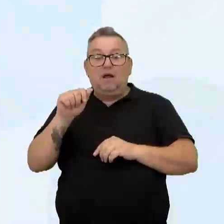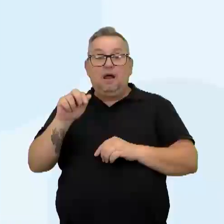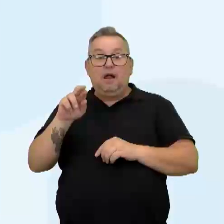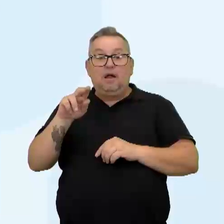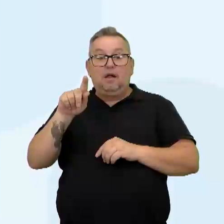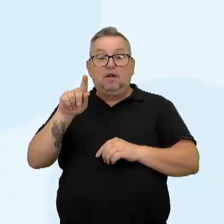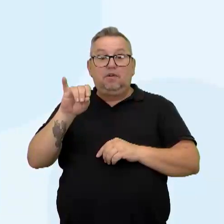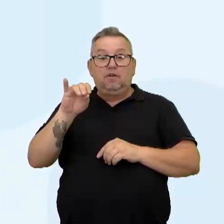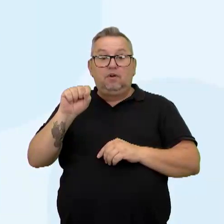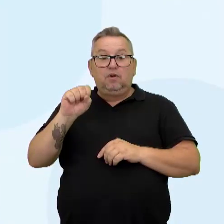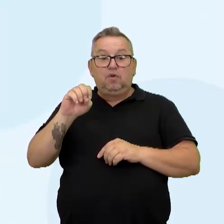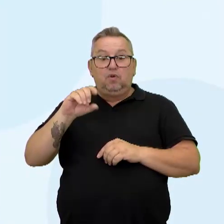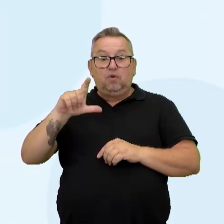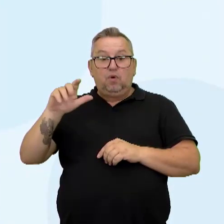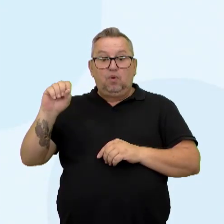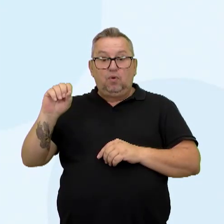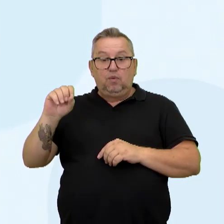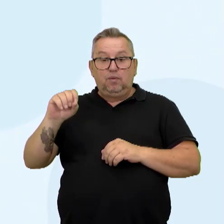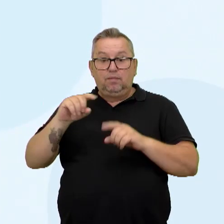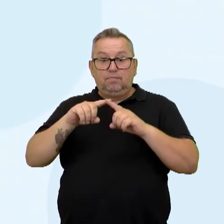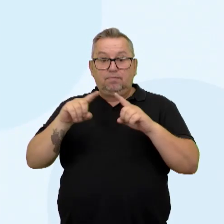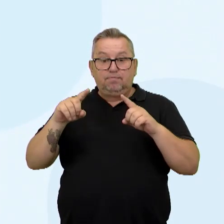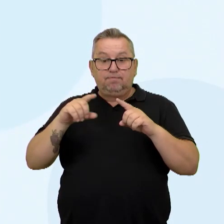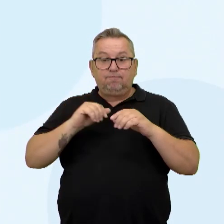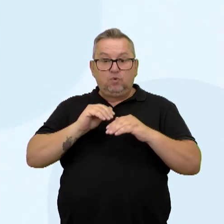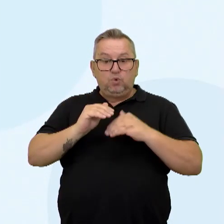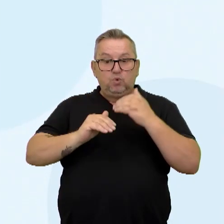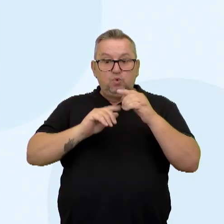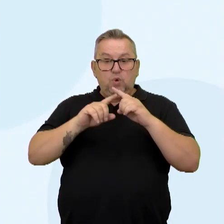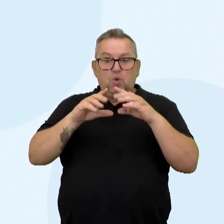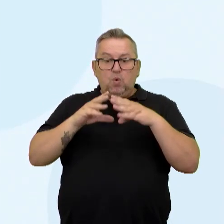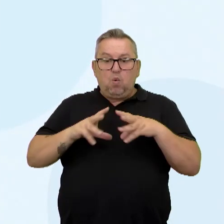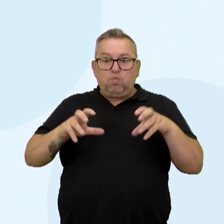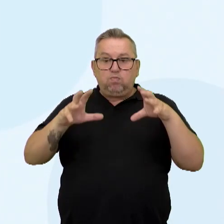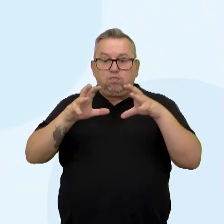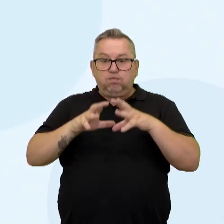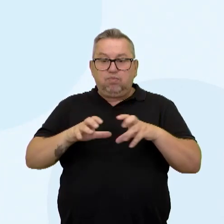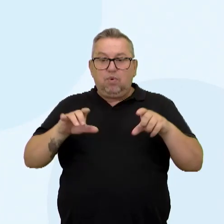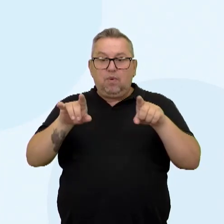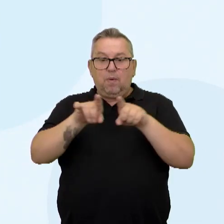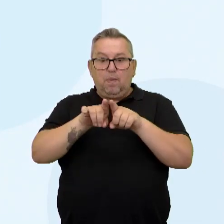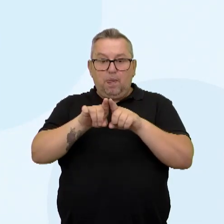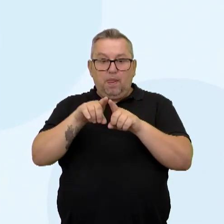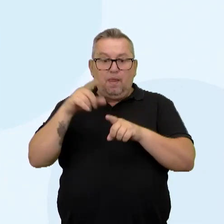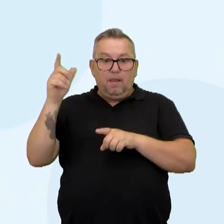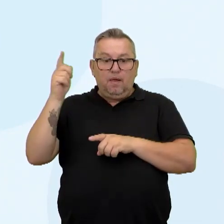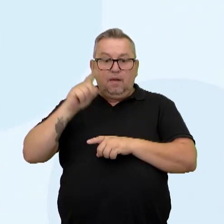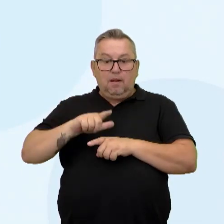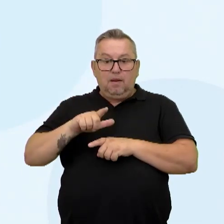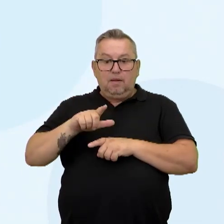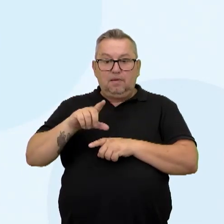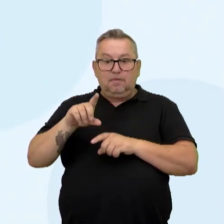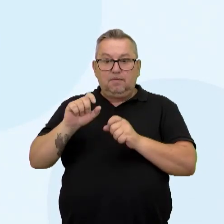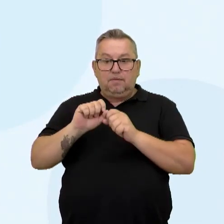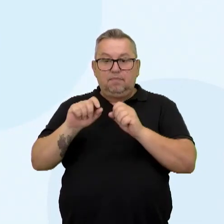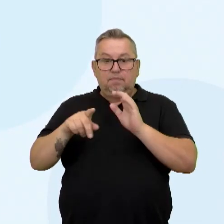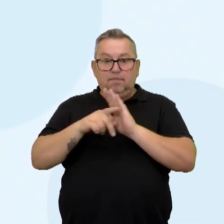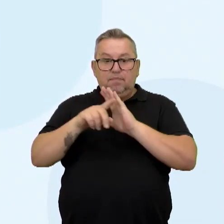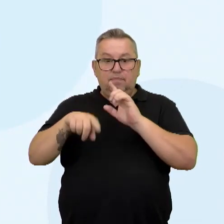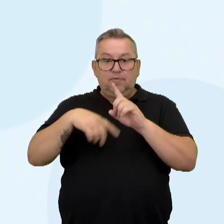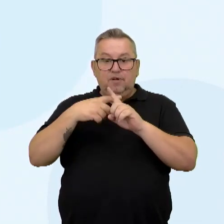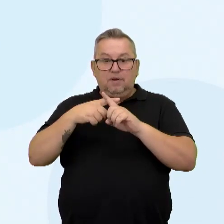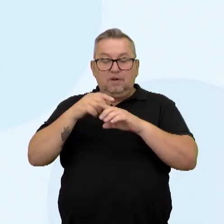aí na tabela. Solo bem evoluído, argiloso, apresentando mobilização de argila da parte